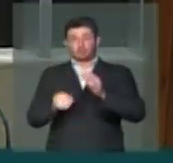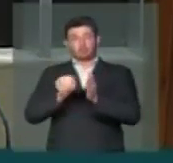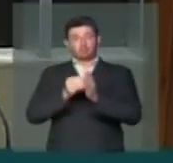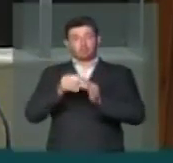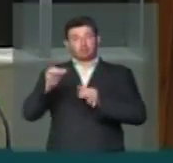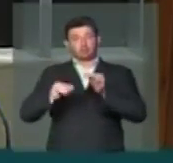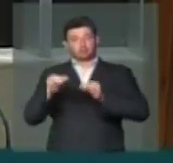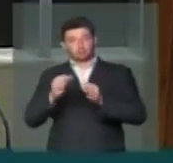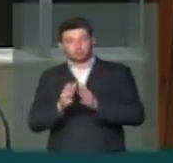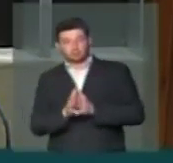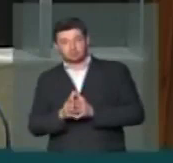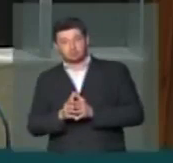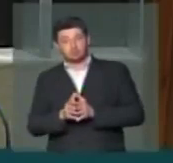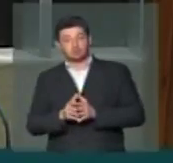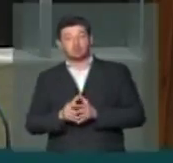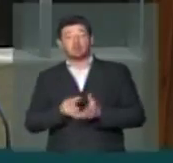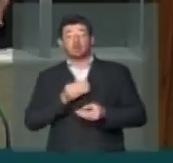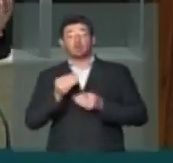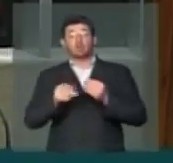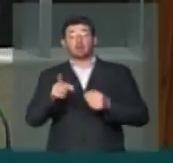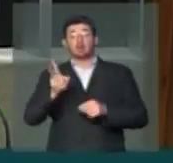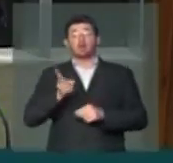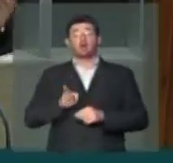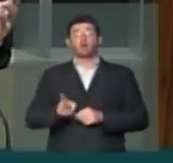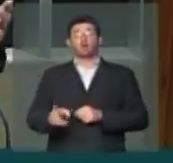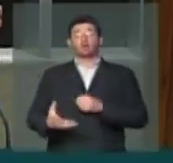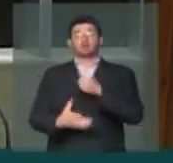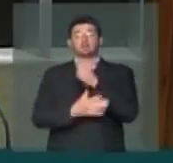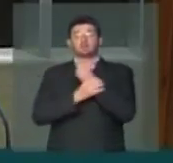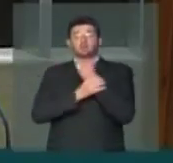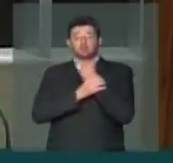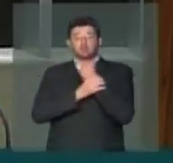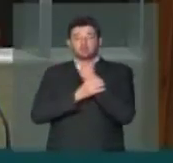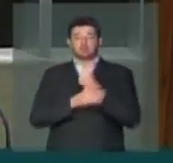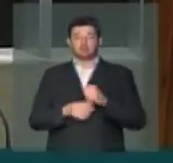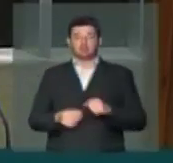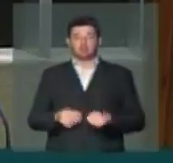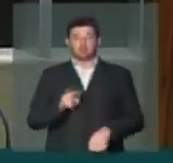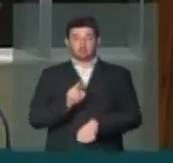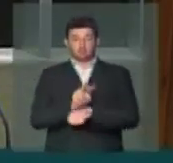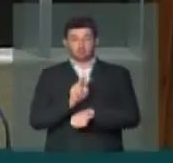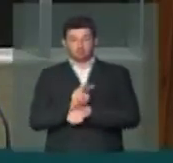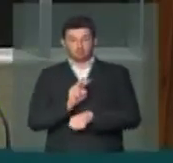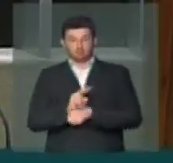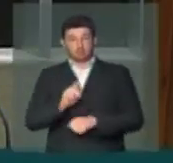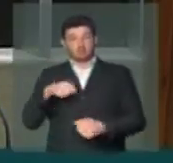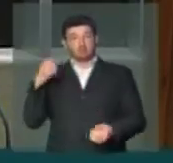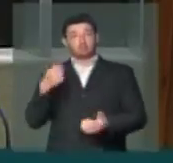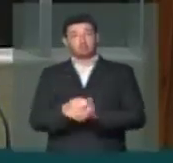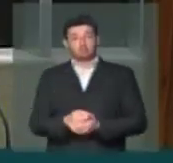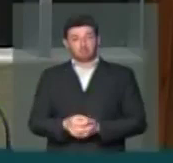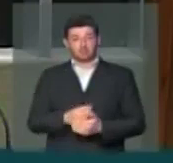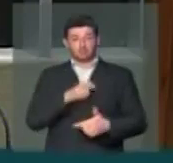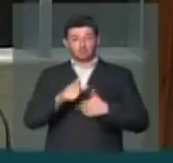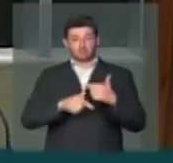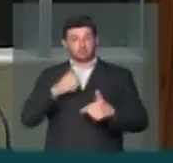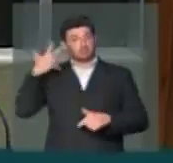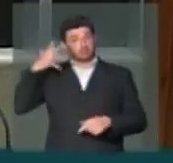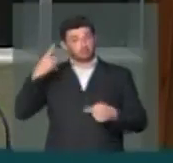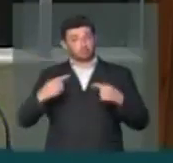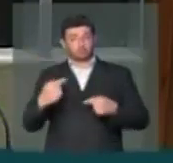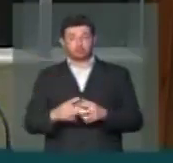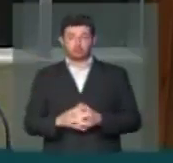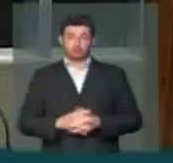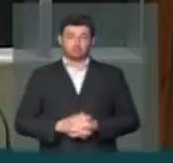desigual, e da forma como ela mantém, sustenta ampara e financia a atividade